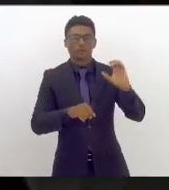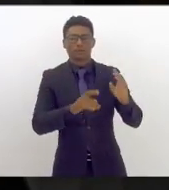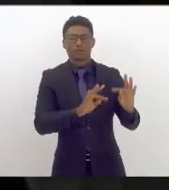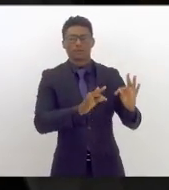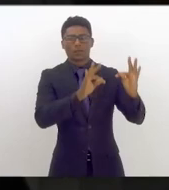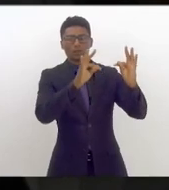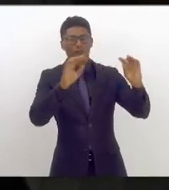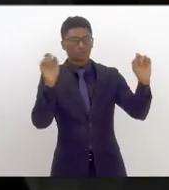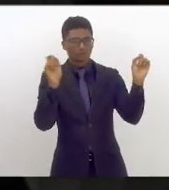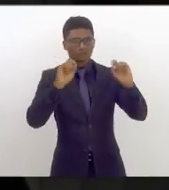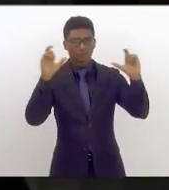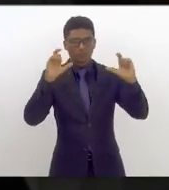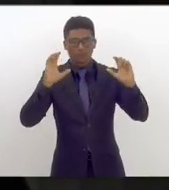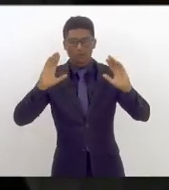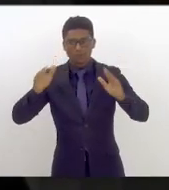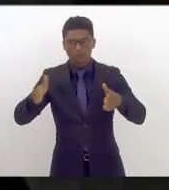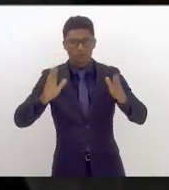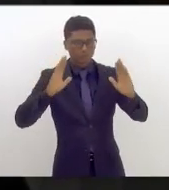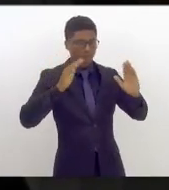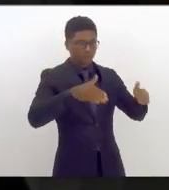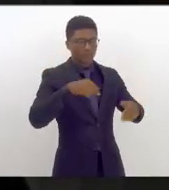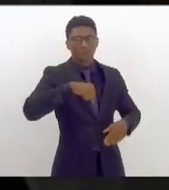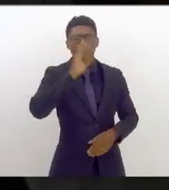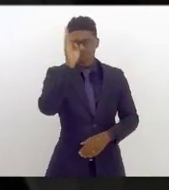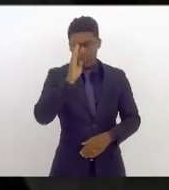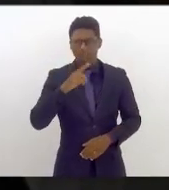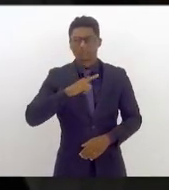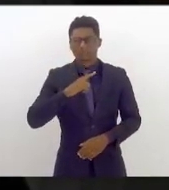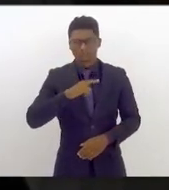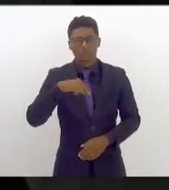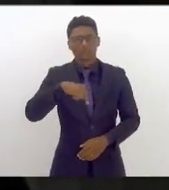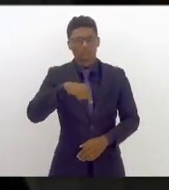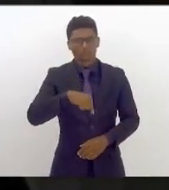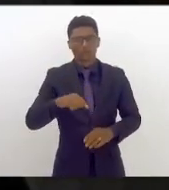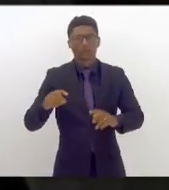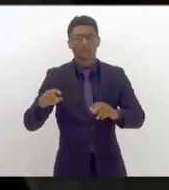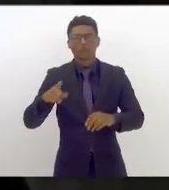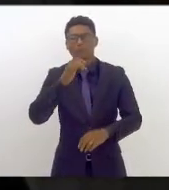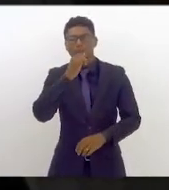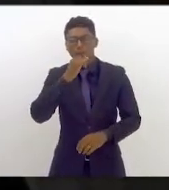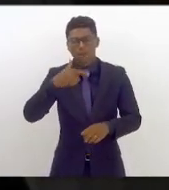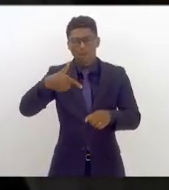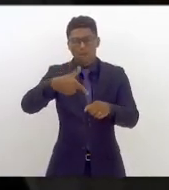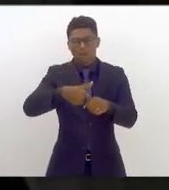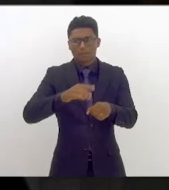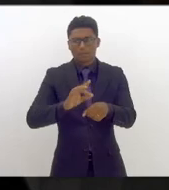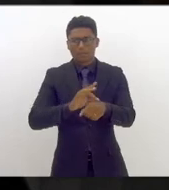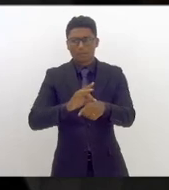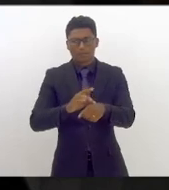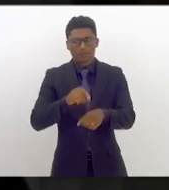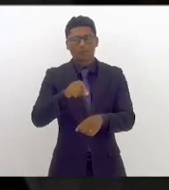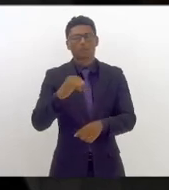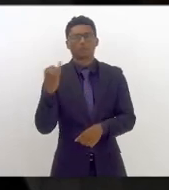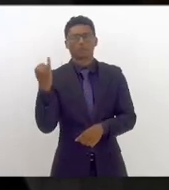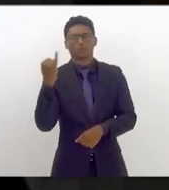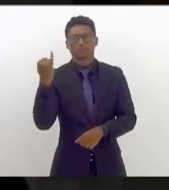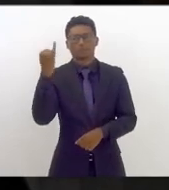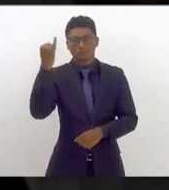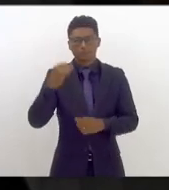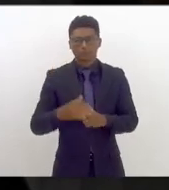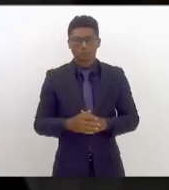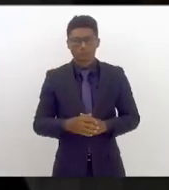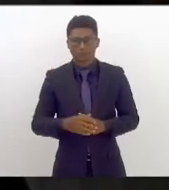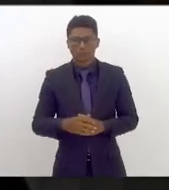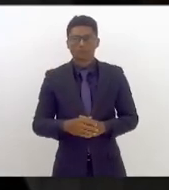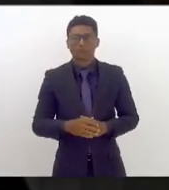porque entendo que há outras riquezas no Brasil, evidentemente. Aqui no Rio de Janeiro, por exemplo, nós temos o petróleo, uma riqueza ainda muito importante, que seguirá sendo